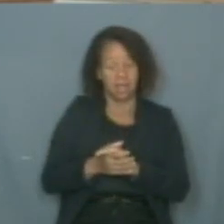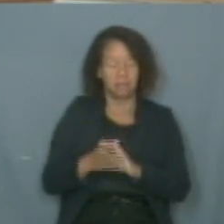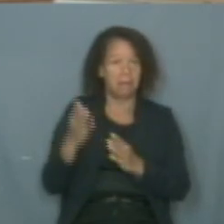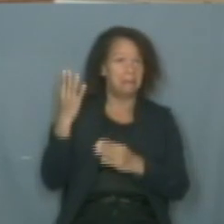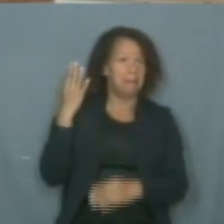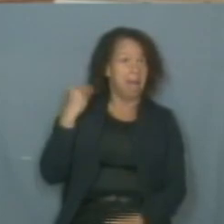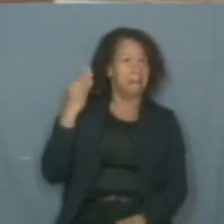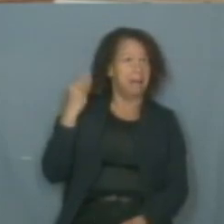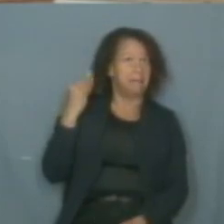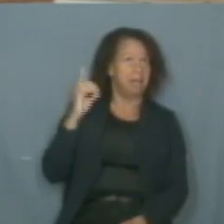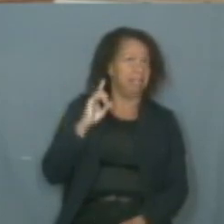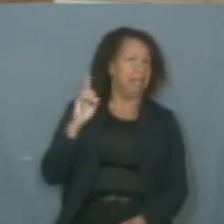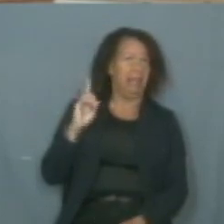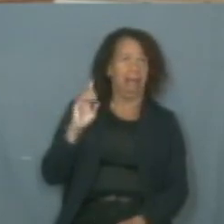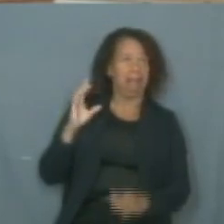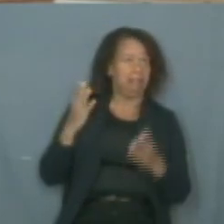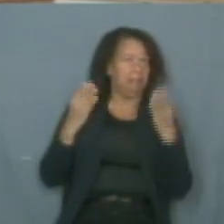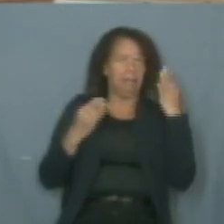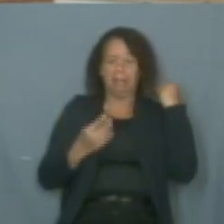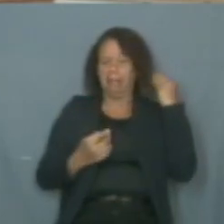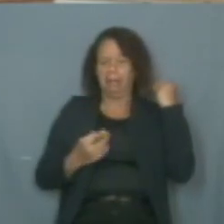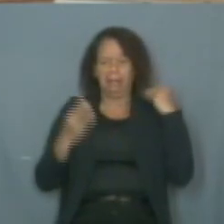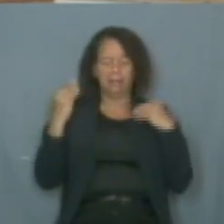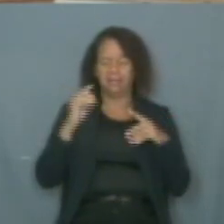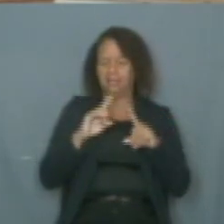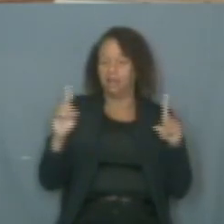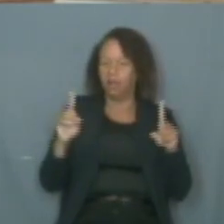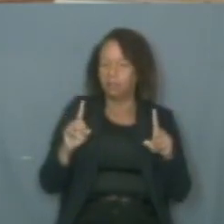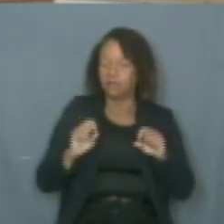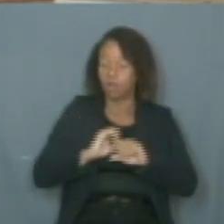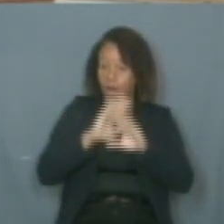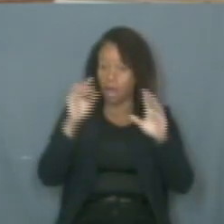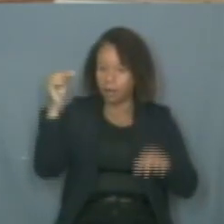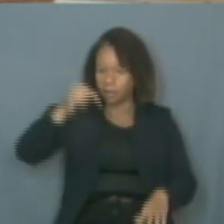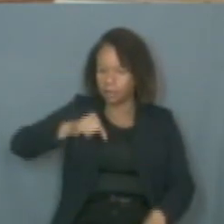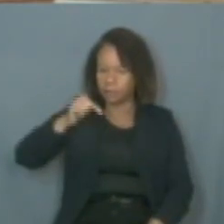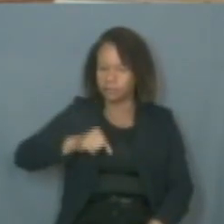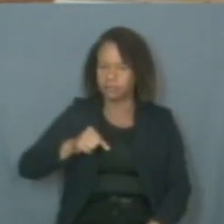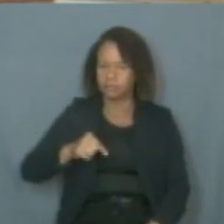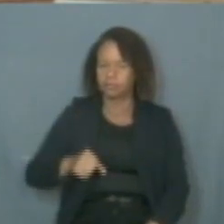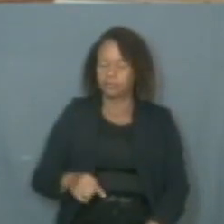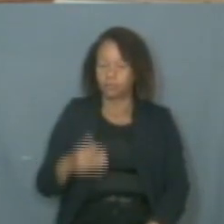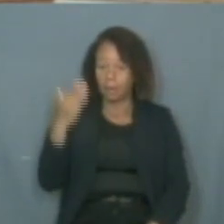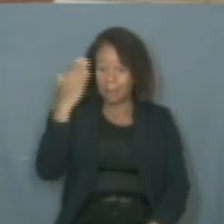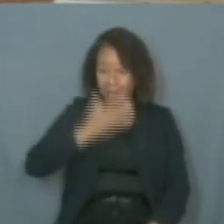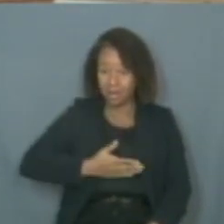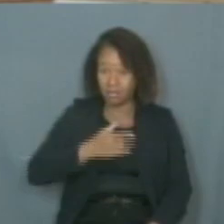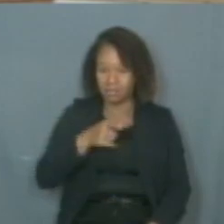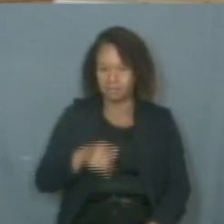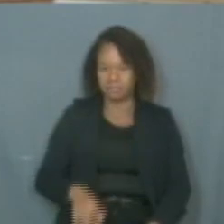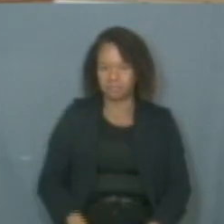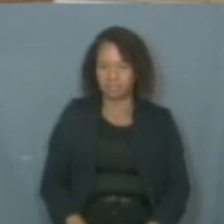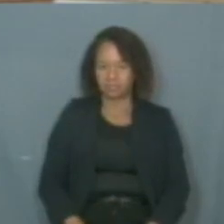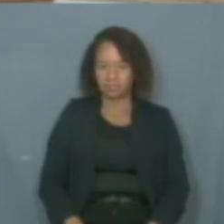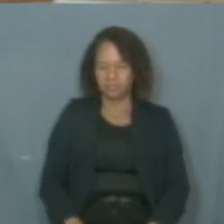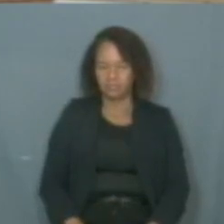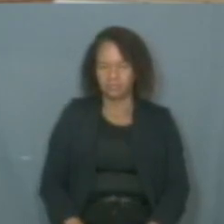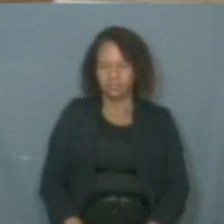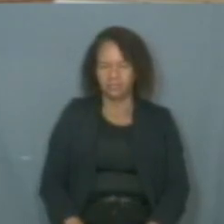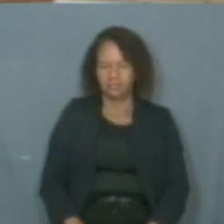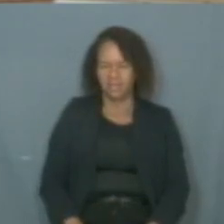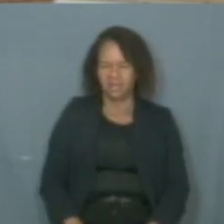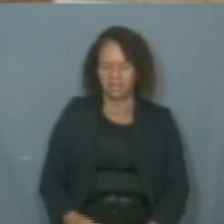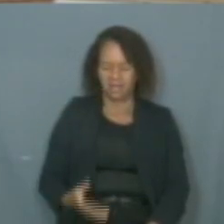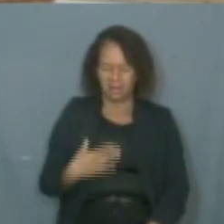falar aqui, não, não é isso, não venham falar, porque ficou claro aqui o que é isso. Ficou evidente. E querer mudar